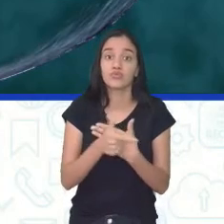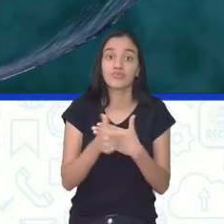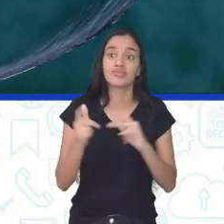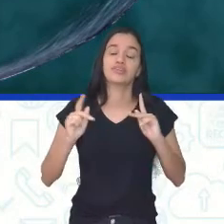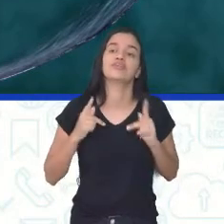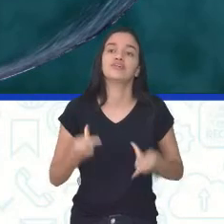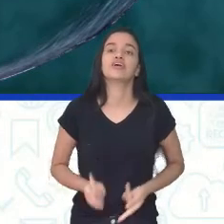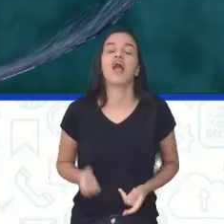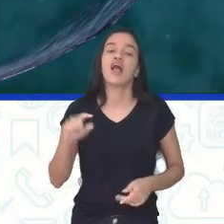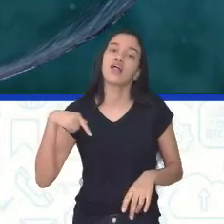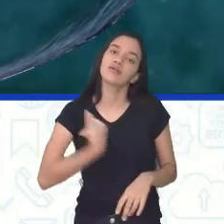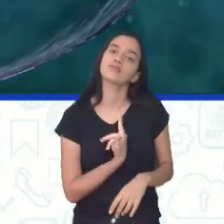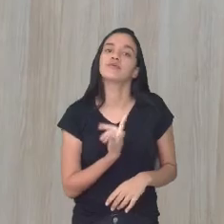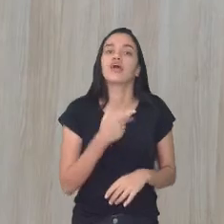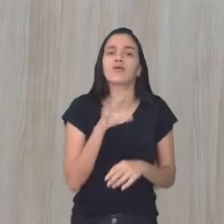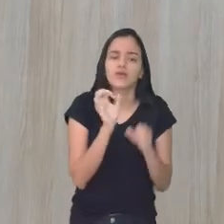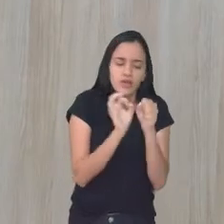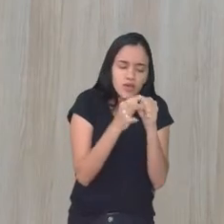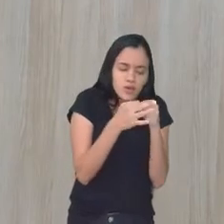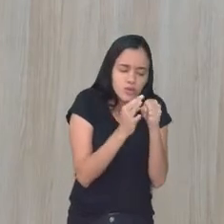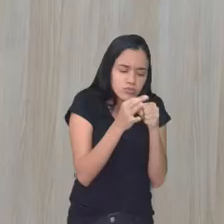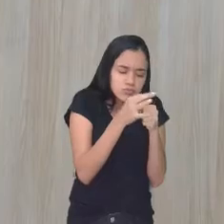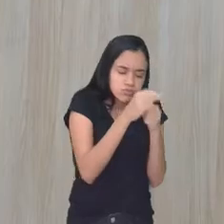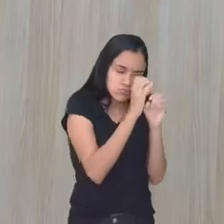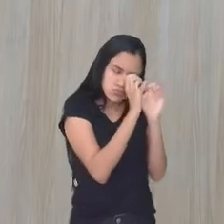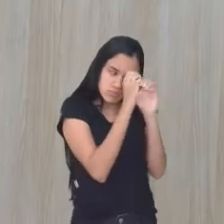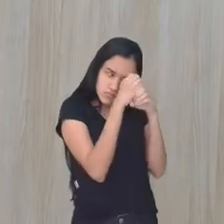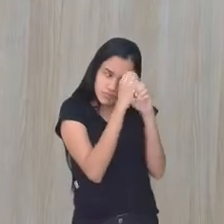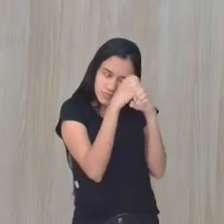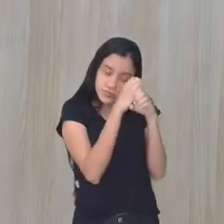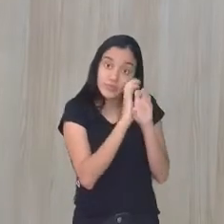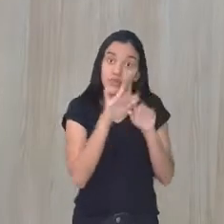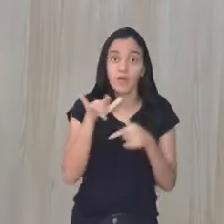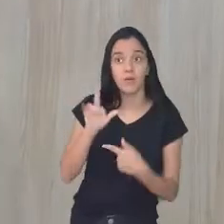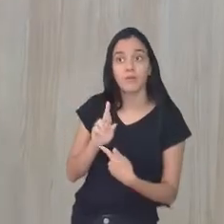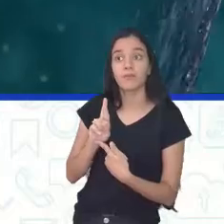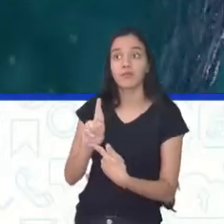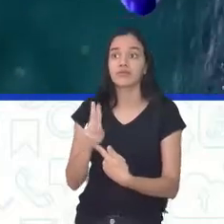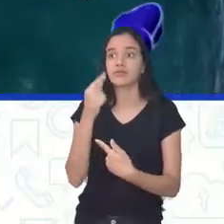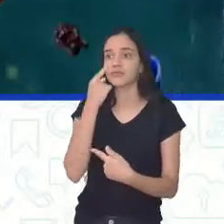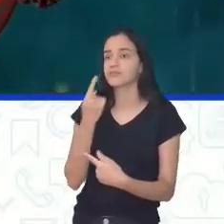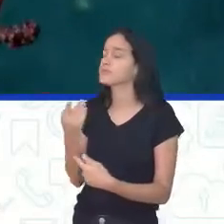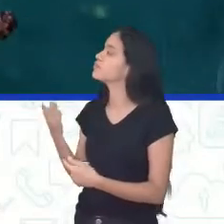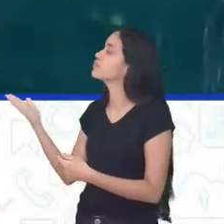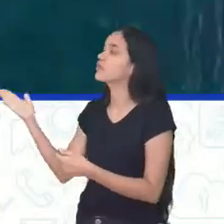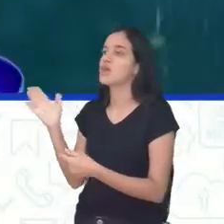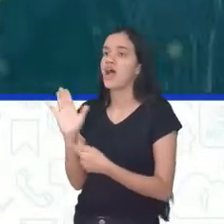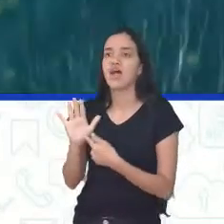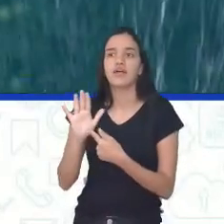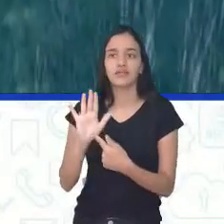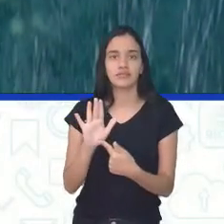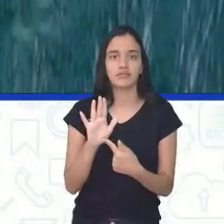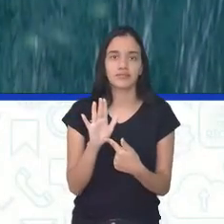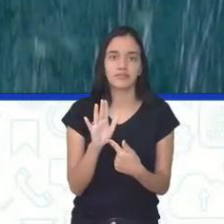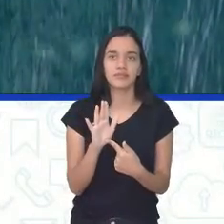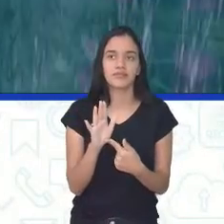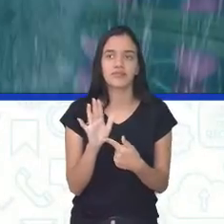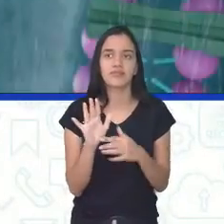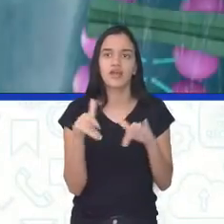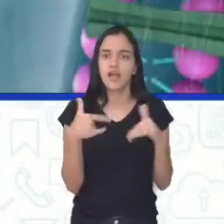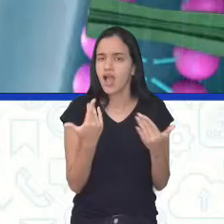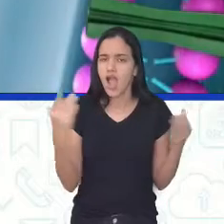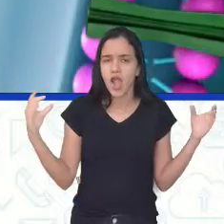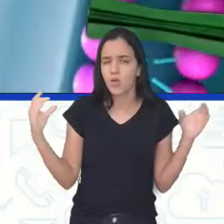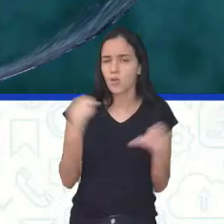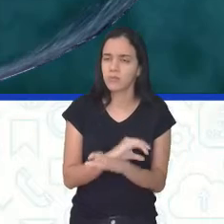vivos. As nossas células são microscópicas. E aí eu estou trazendo uma representação que mostra que a célula ela é bem